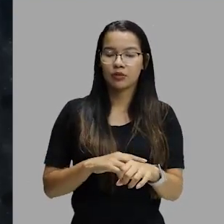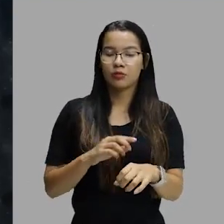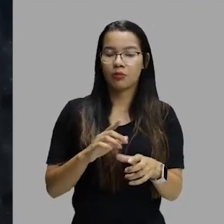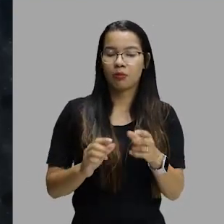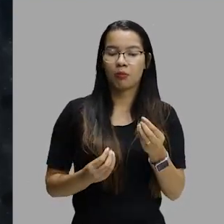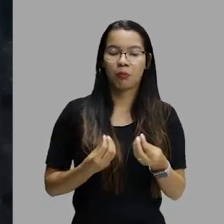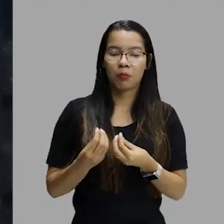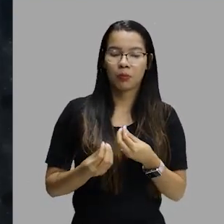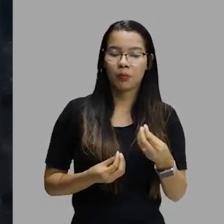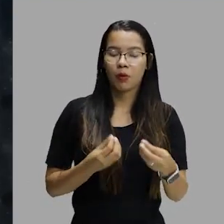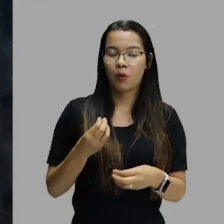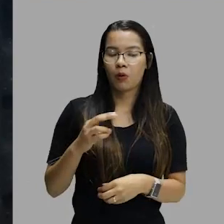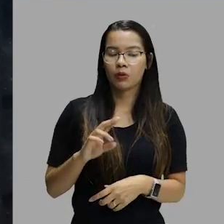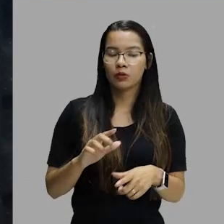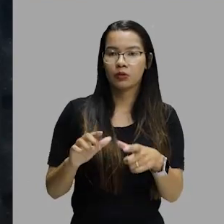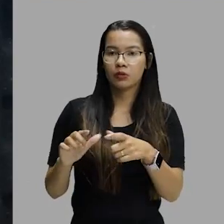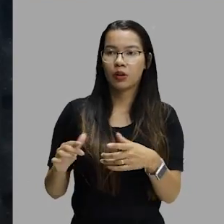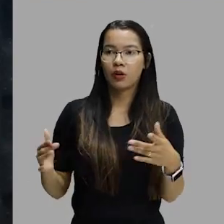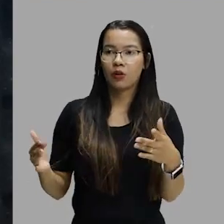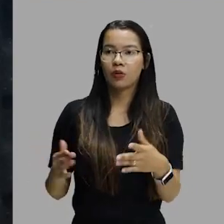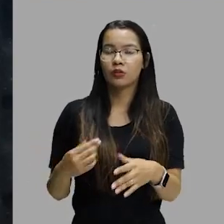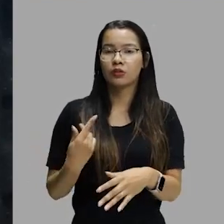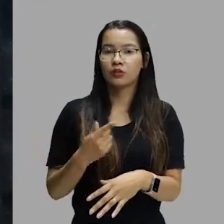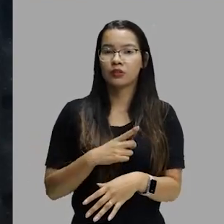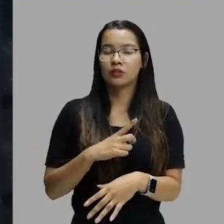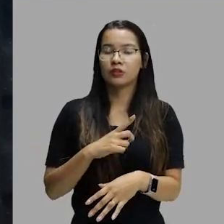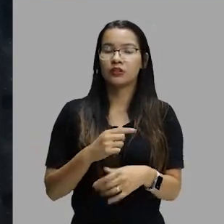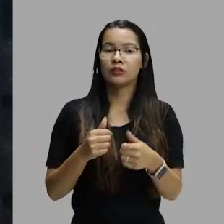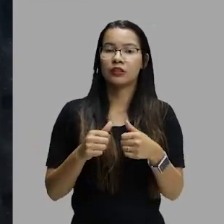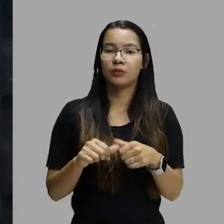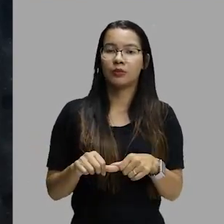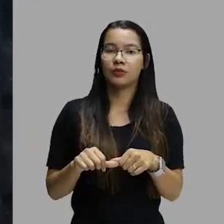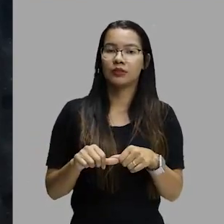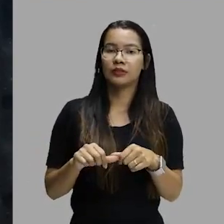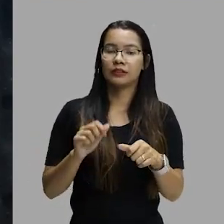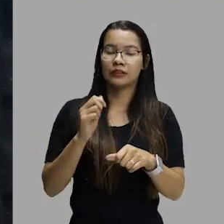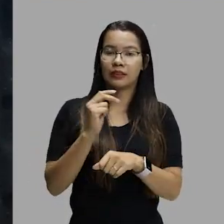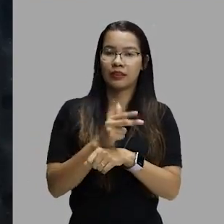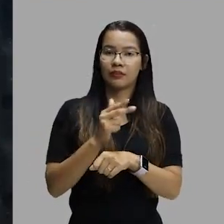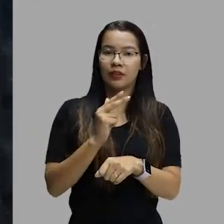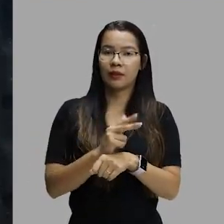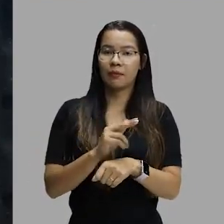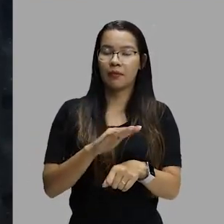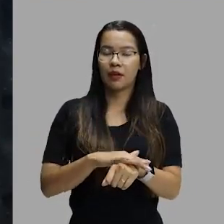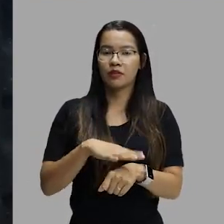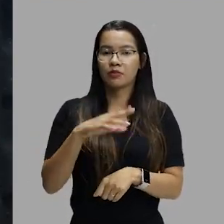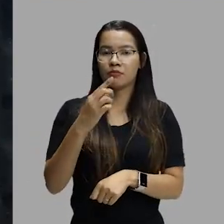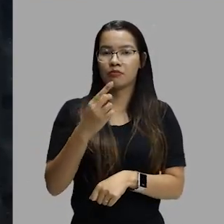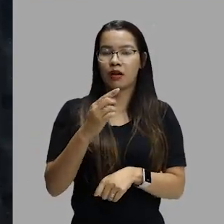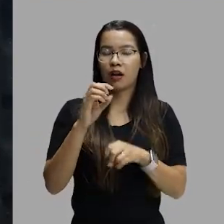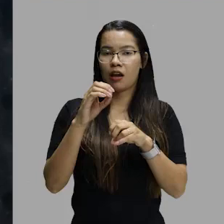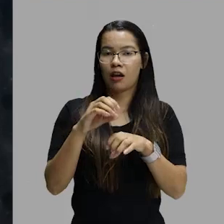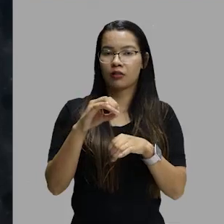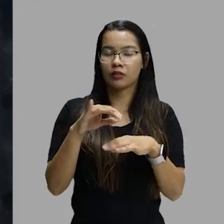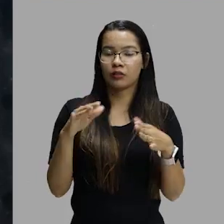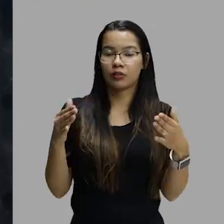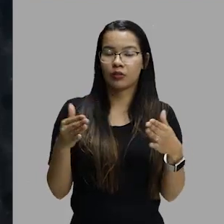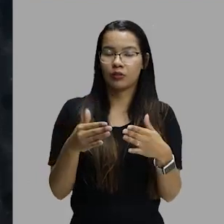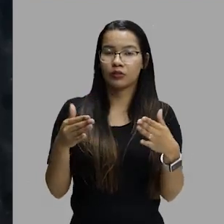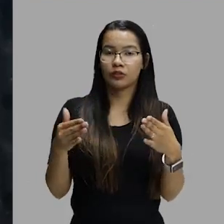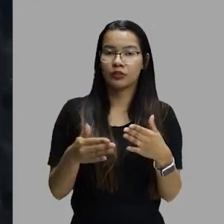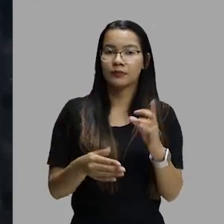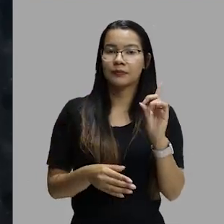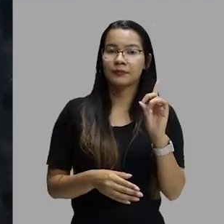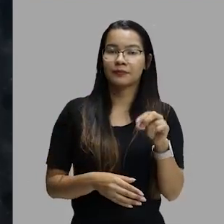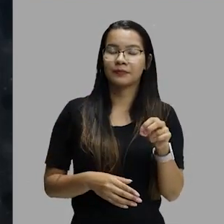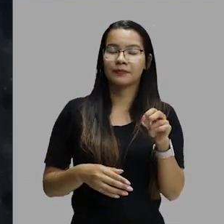lugar. Hoje, estamos gravando mais uma aula. Hoje é um advérbio de tempo que